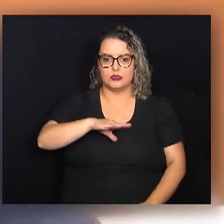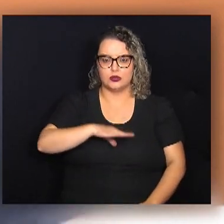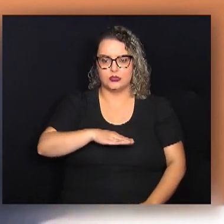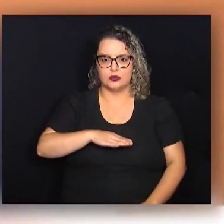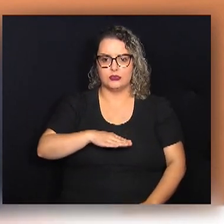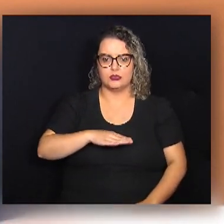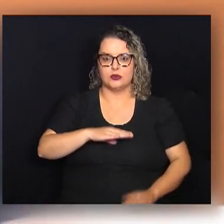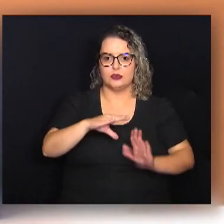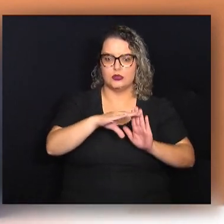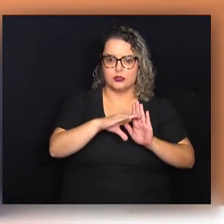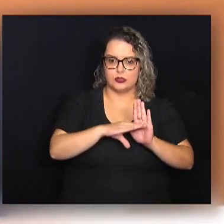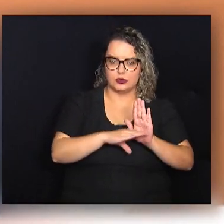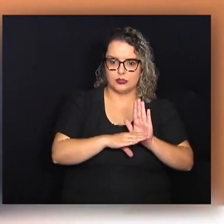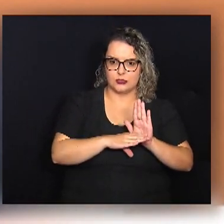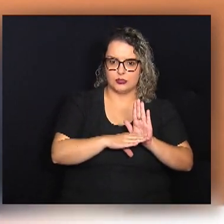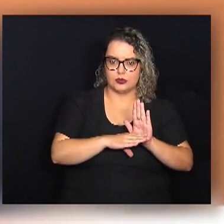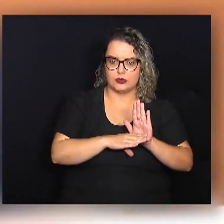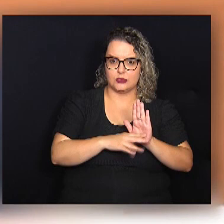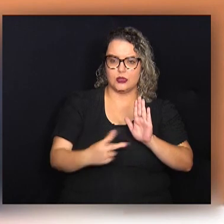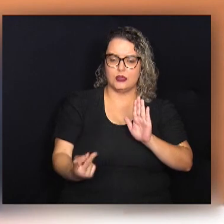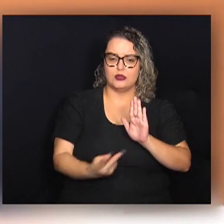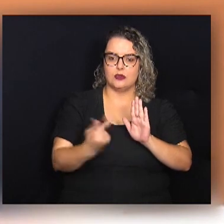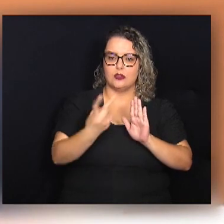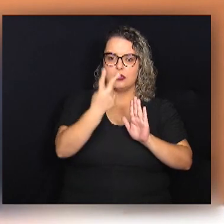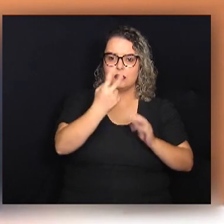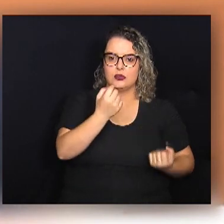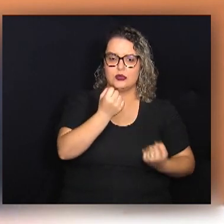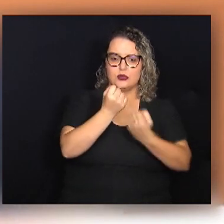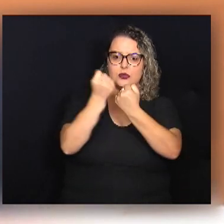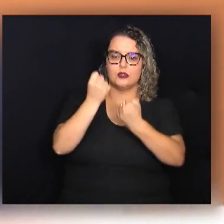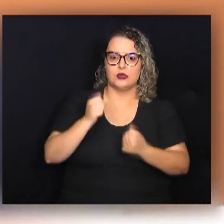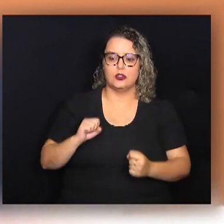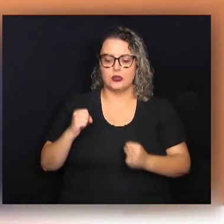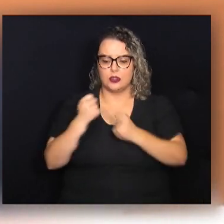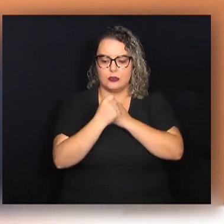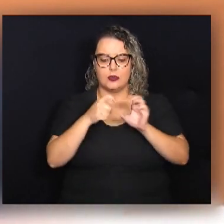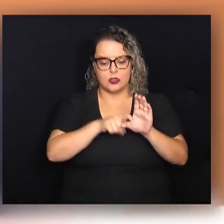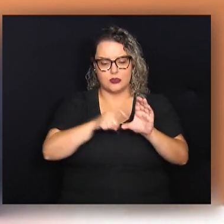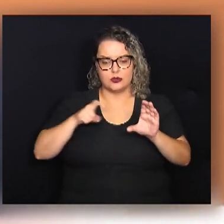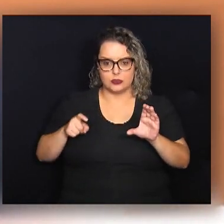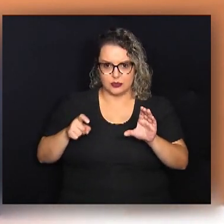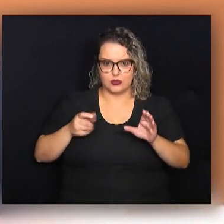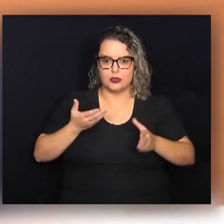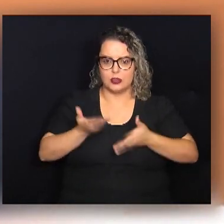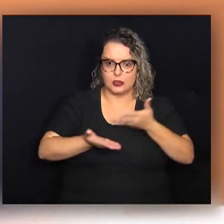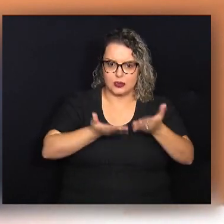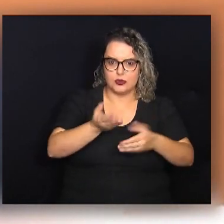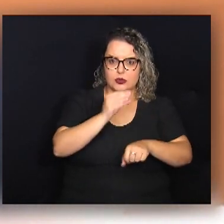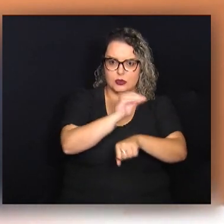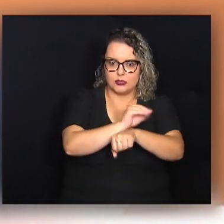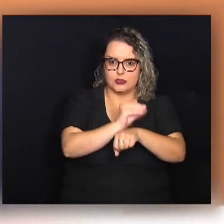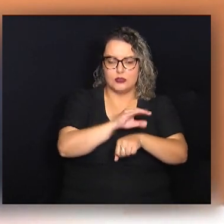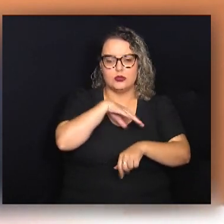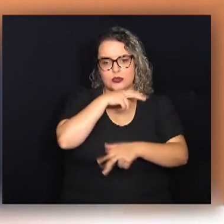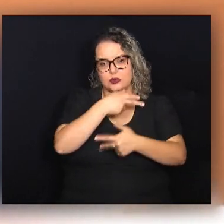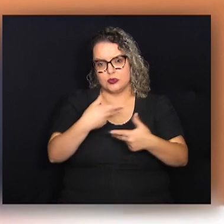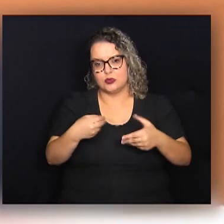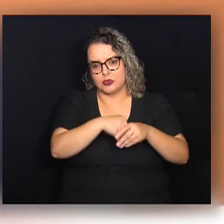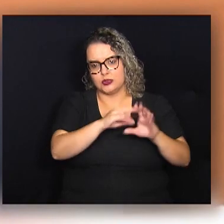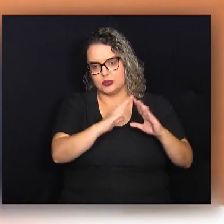programa de valorização e apoio a protetores independentes e cuidadores de animais